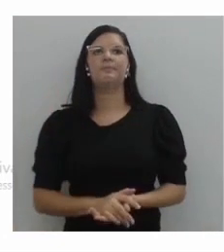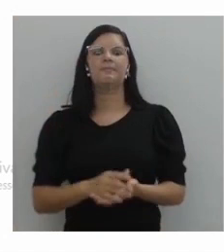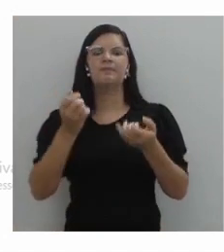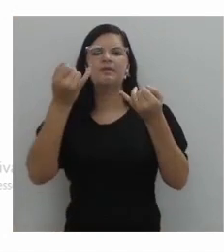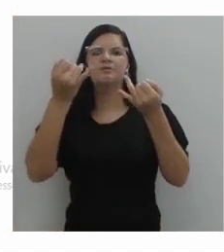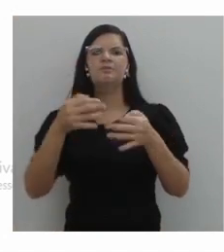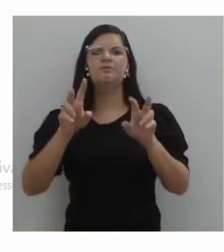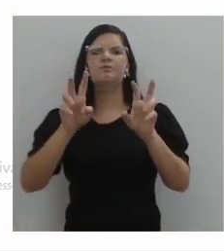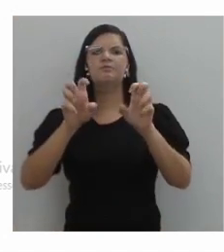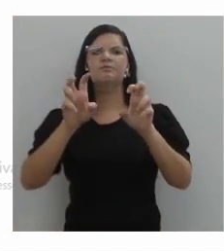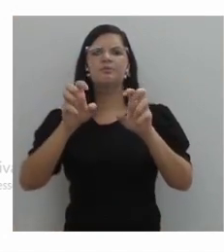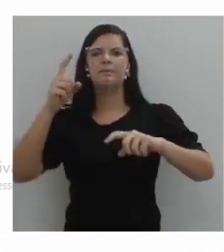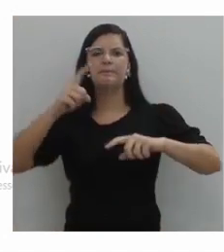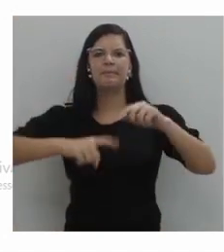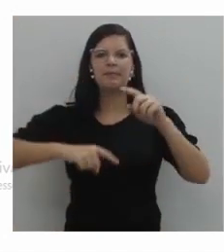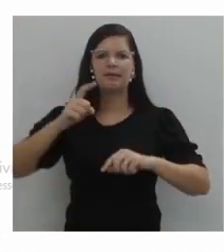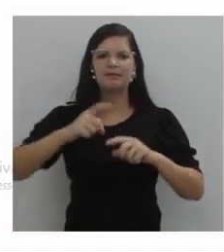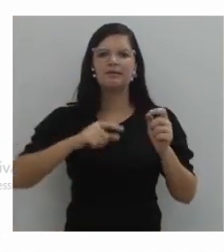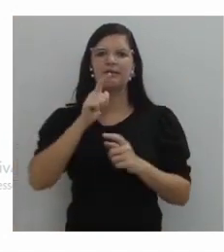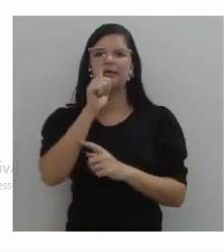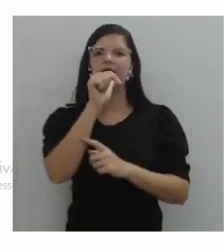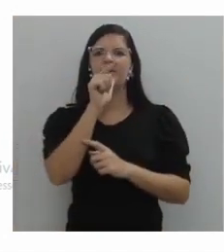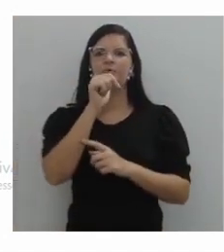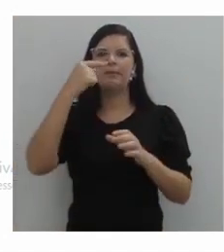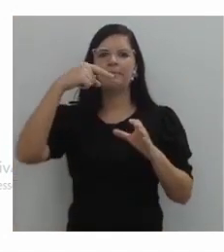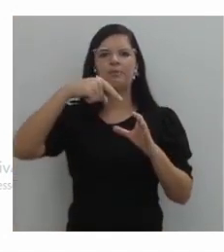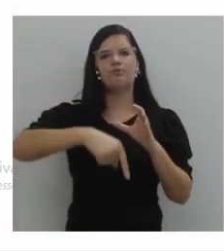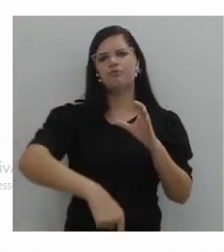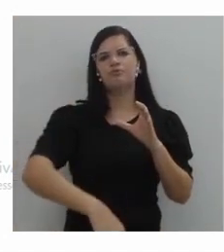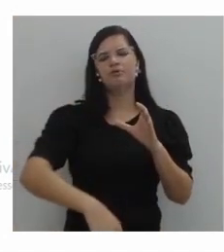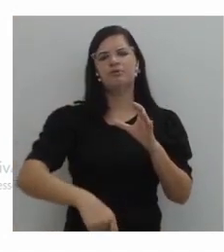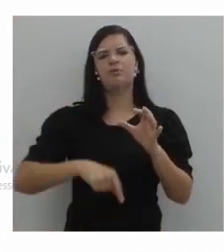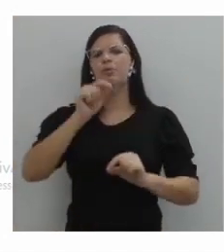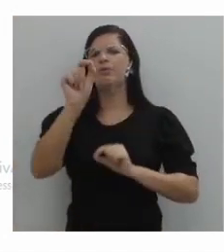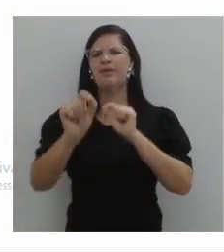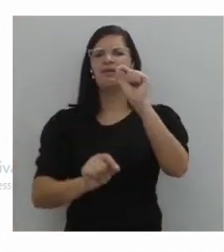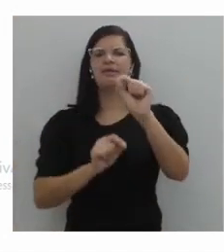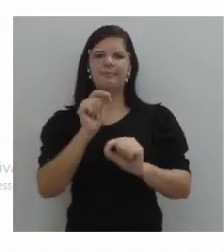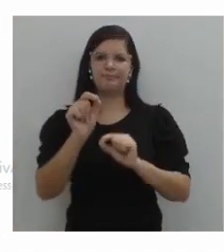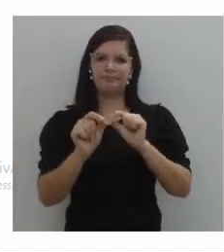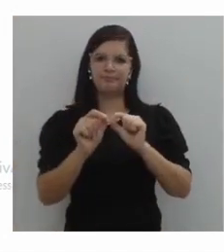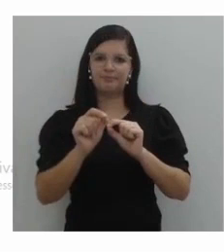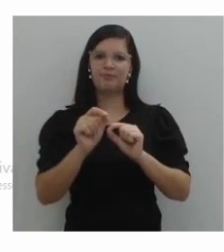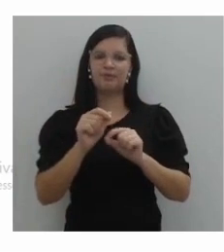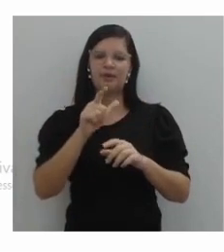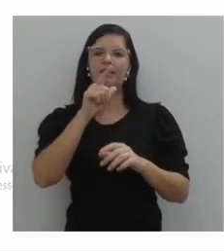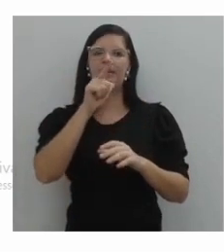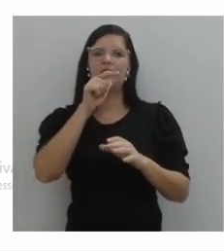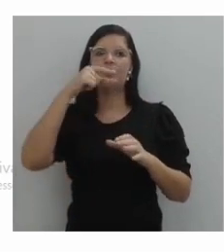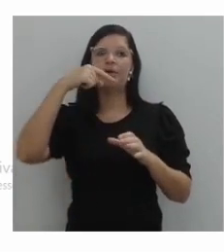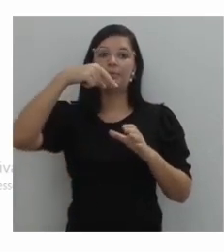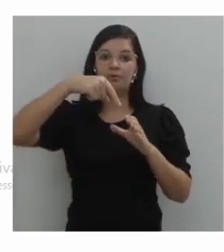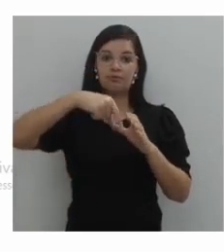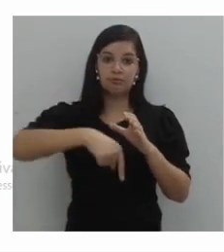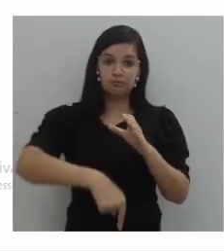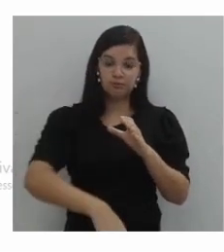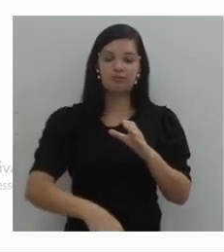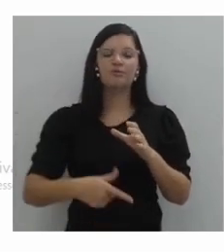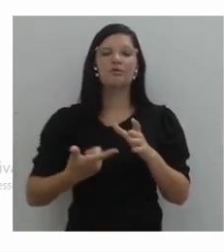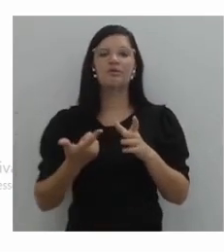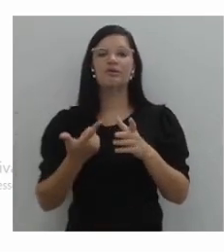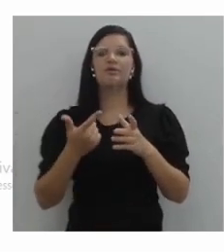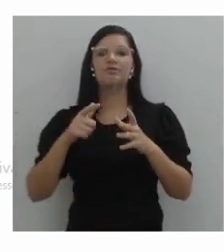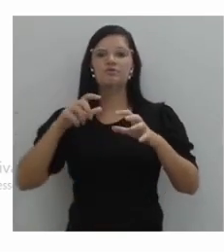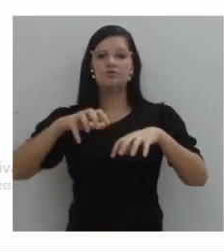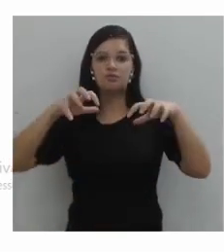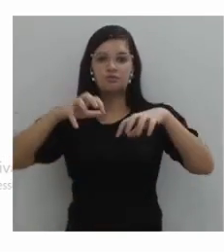gente vai falar um pouquinho sobre recursos hídricos subterrâneos, tá? O que são esses recursos? As águas subterrâneas são formadas pelo